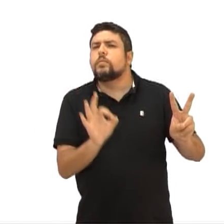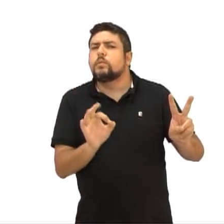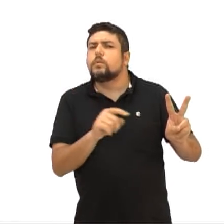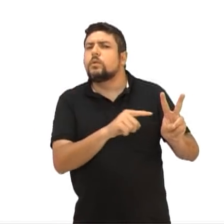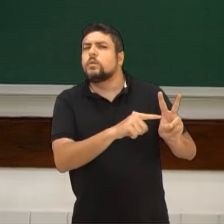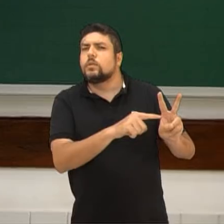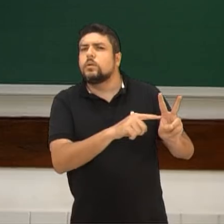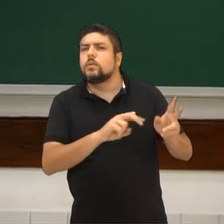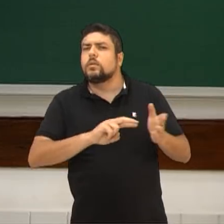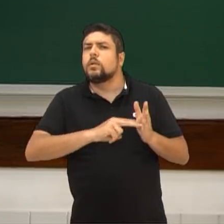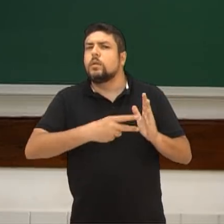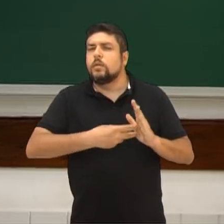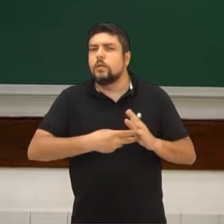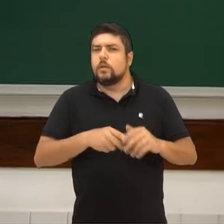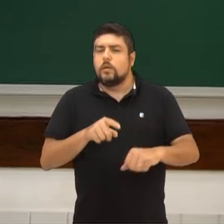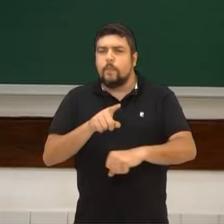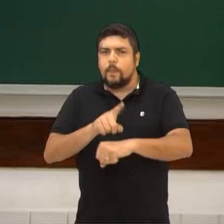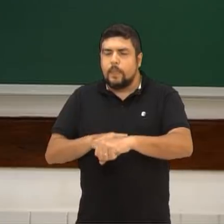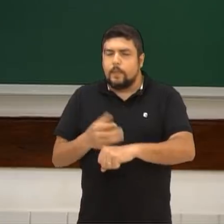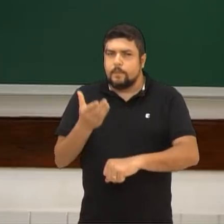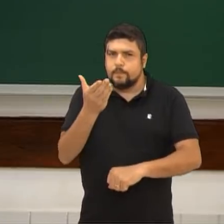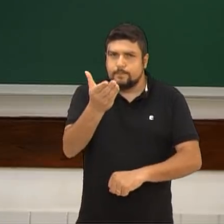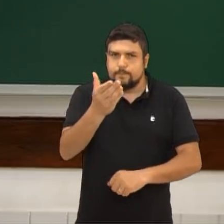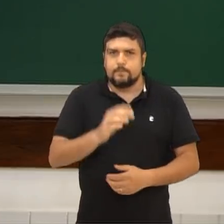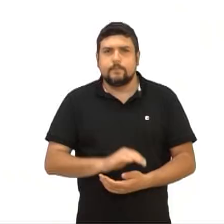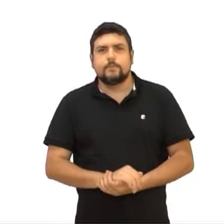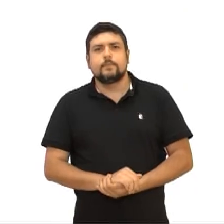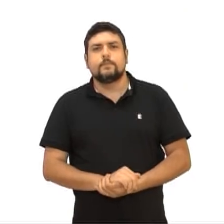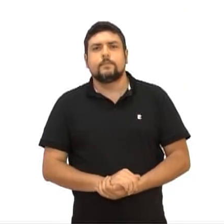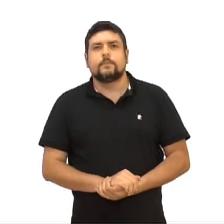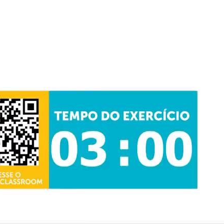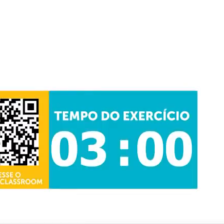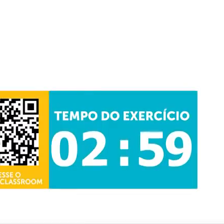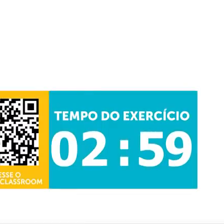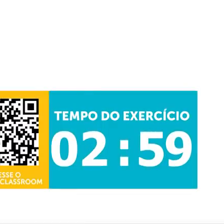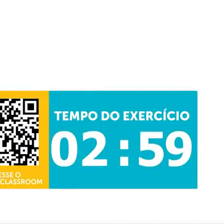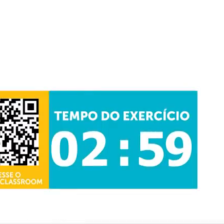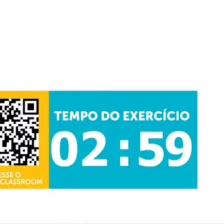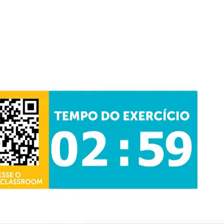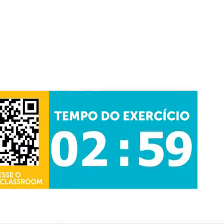prova? Um tempo para tentar resolver aí.